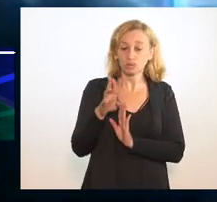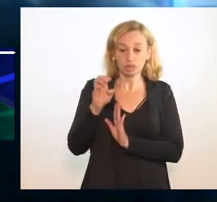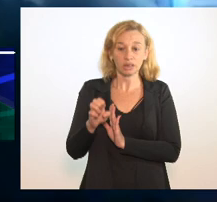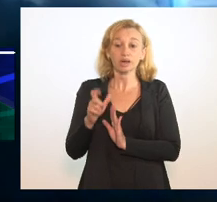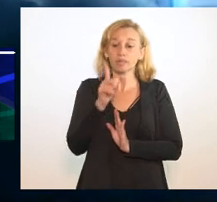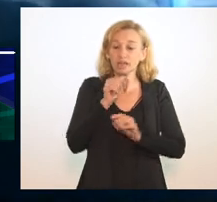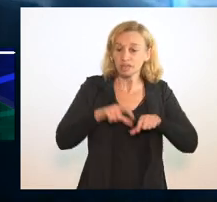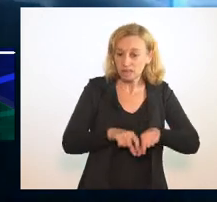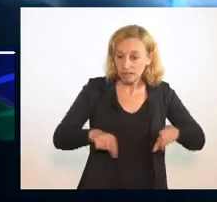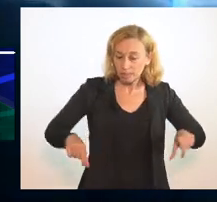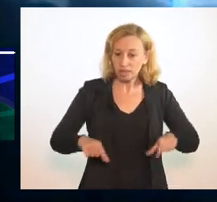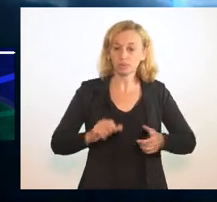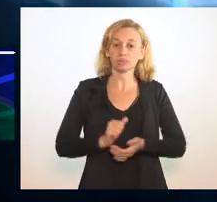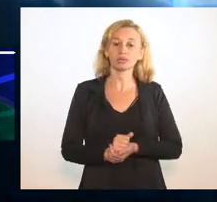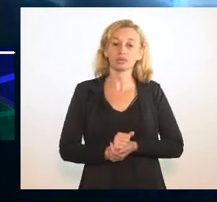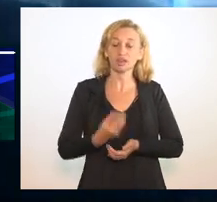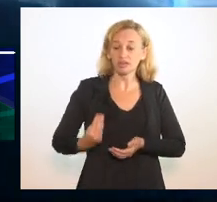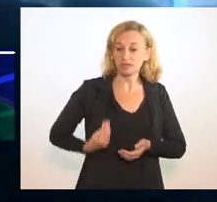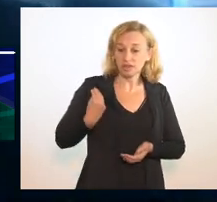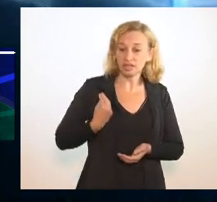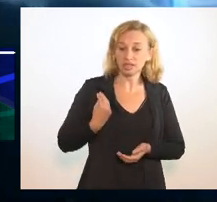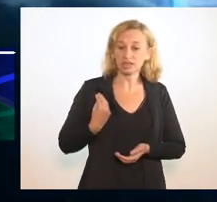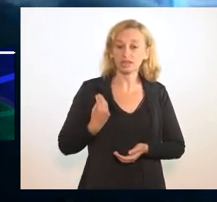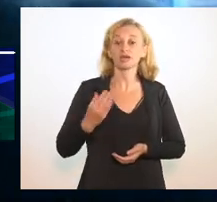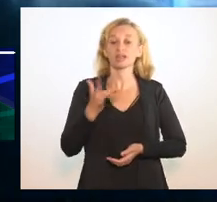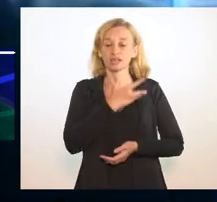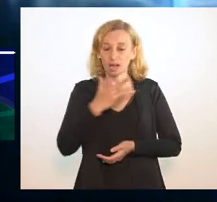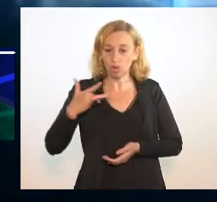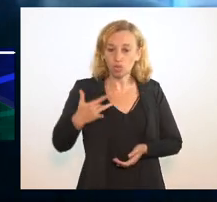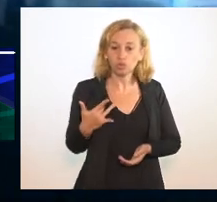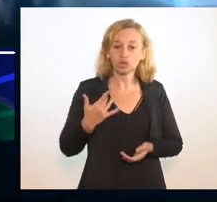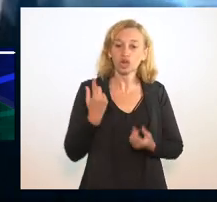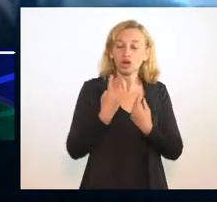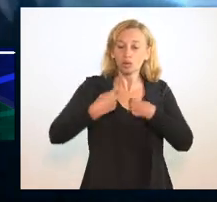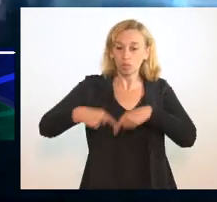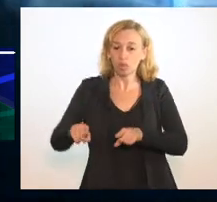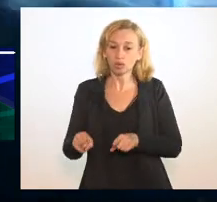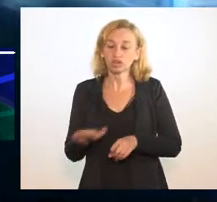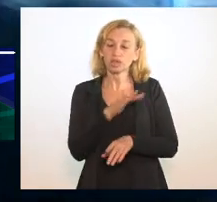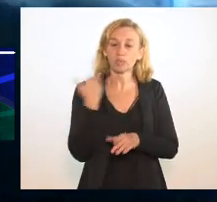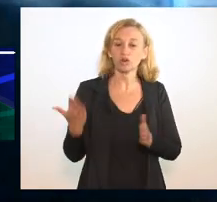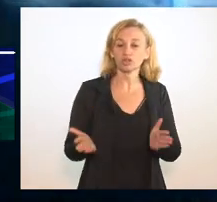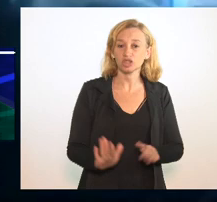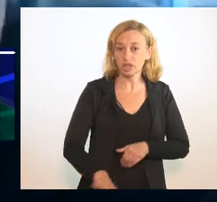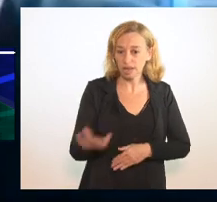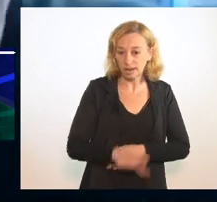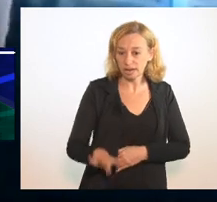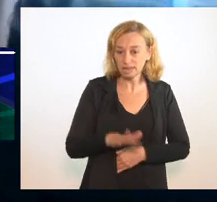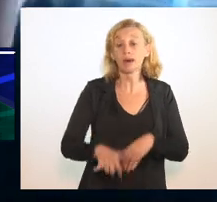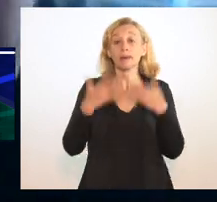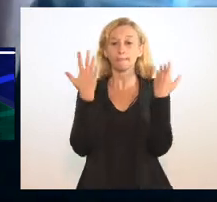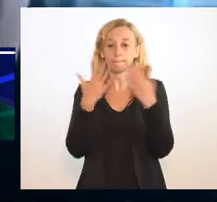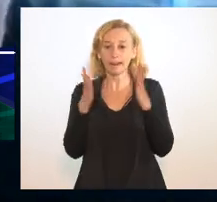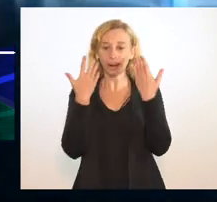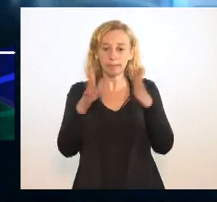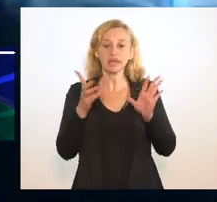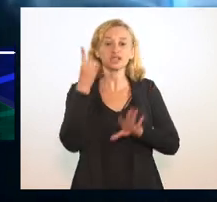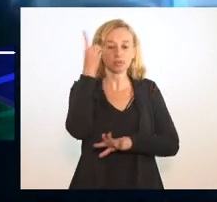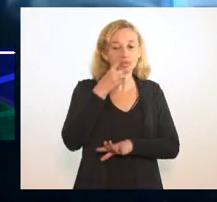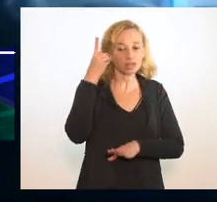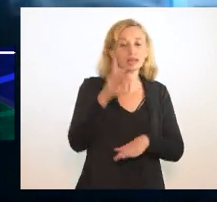saneamento. Saneamento é vida, saneamento é saúde, combate à mortalidade infantil. Parabéns,